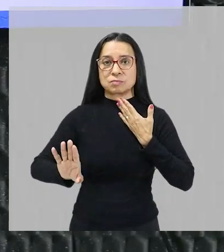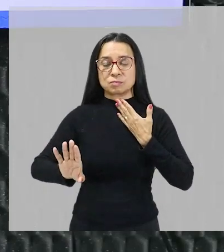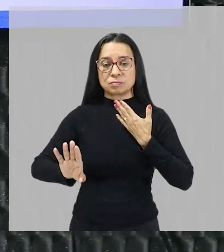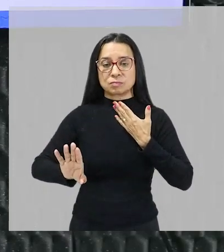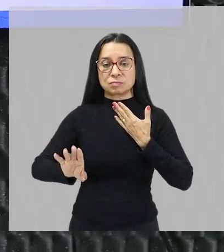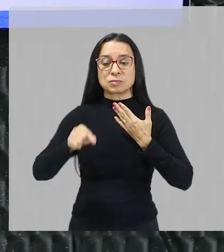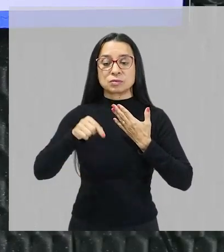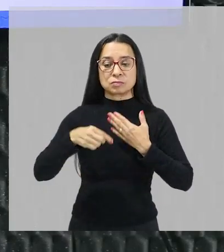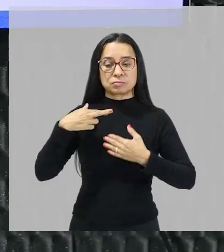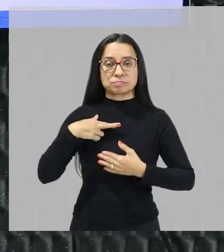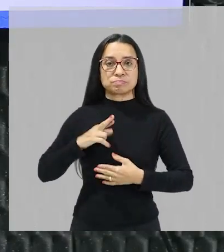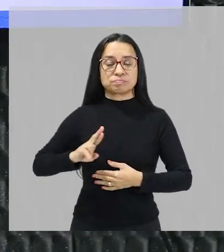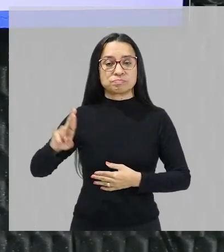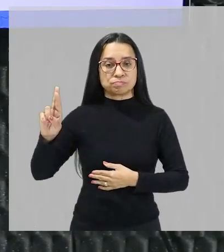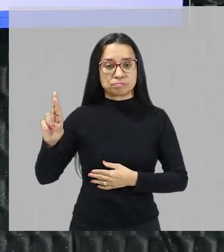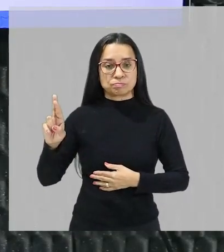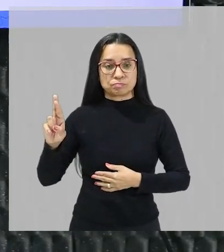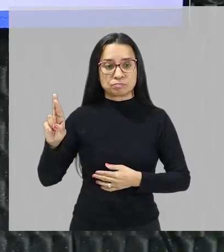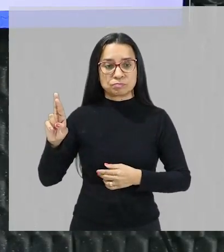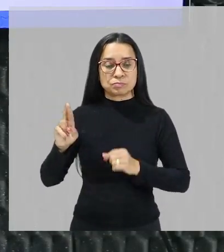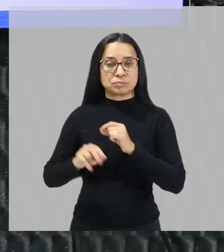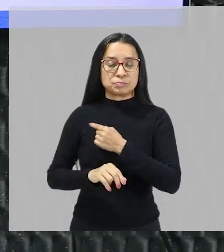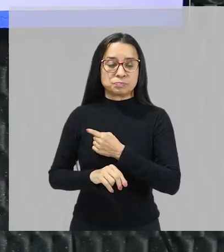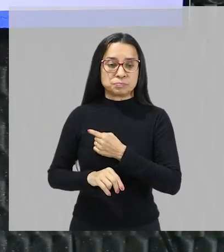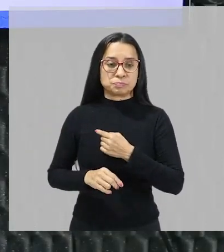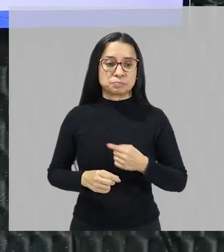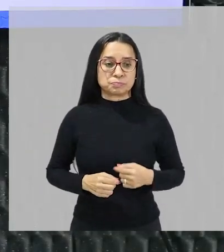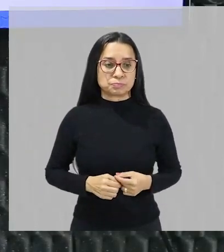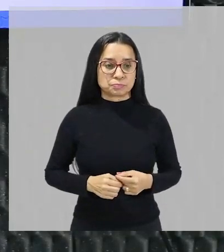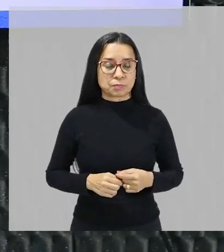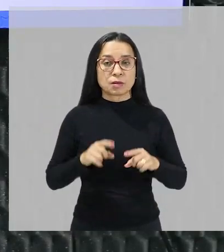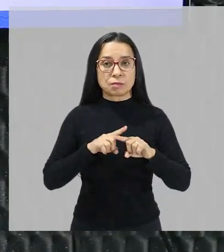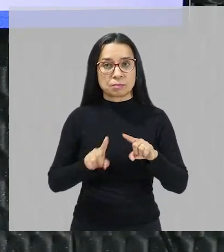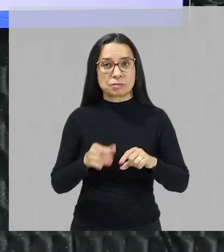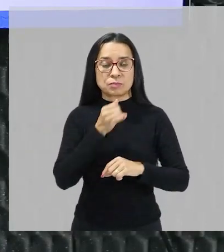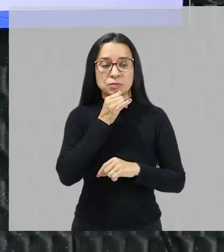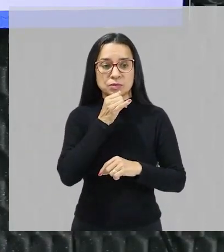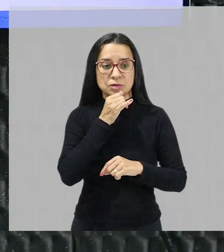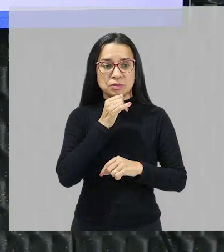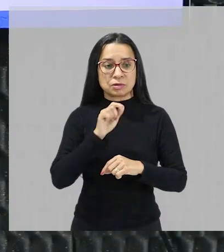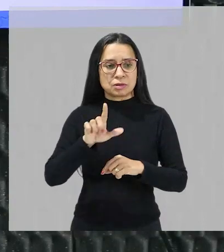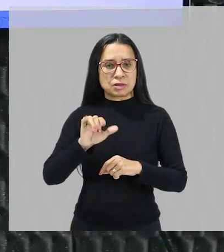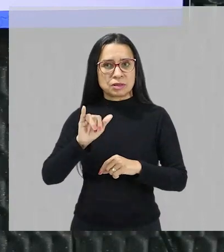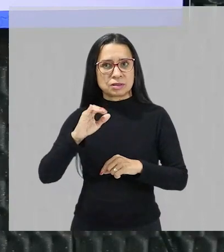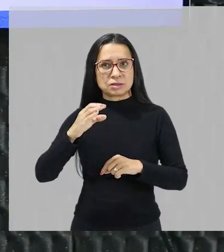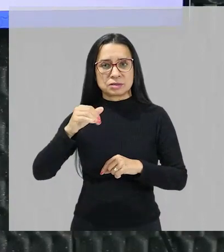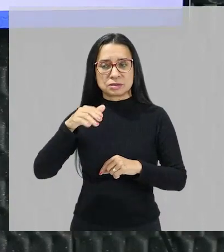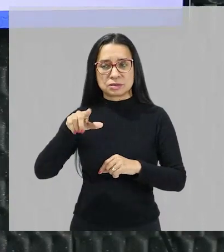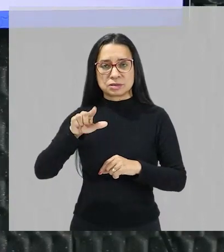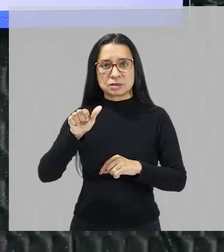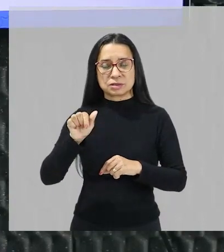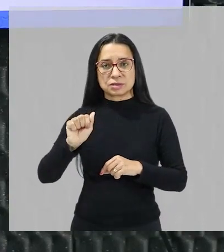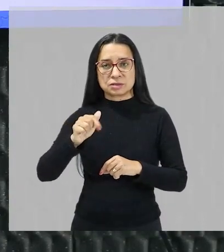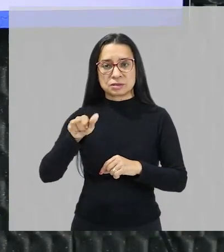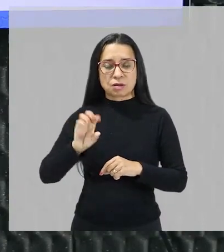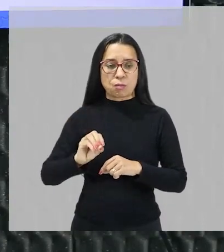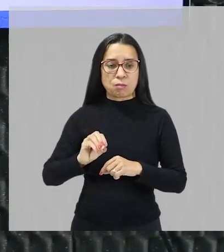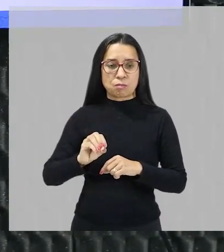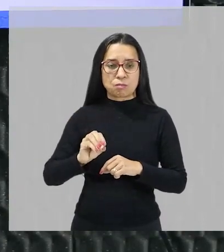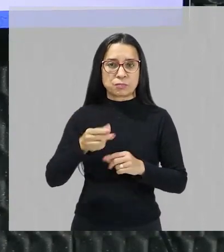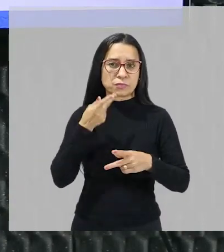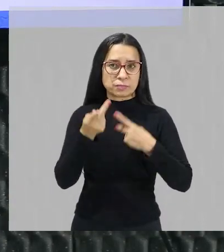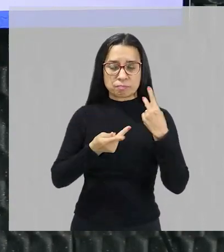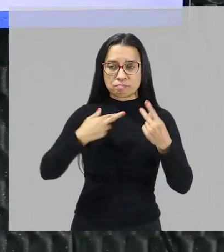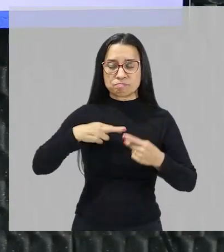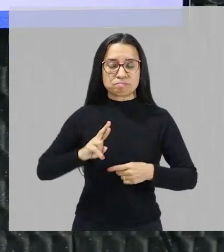dimensão religiosa. Então, a laicização tem a ver com isso. Mas não é laicização, a gente não está falando de religião, a gente está falando de dança,